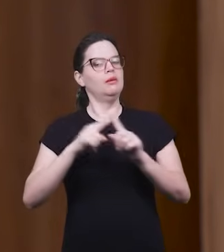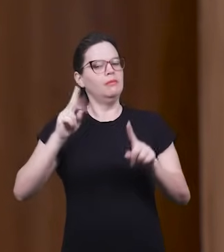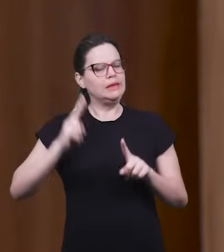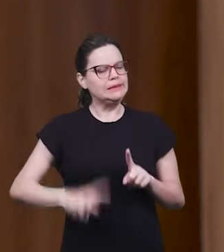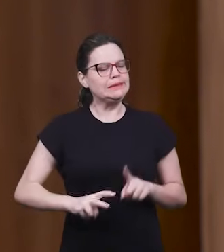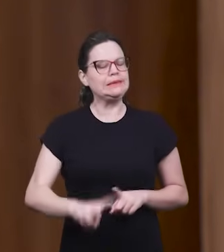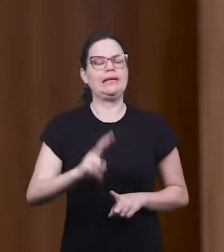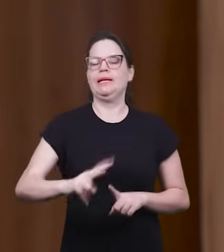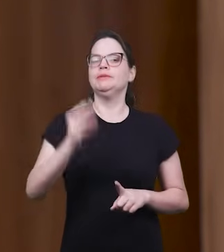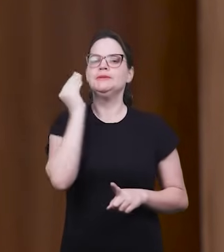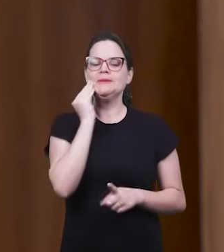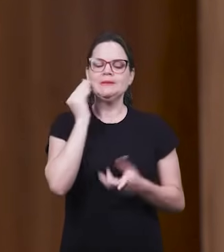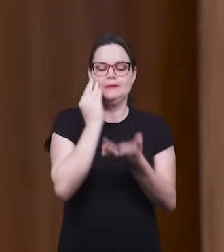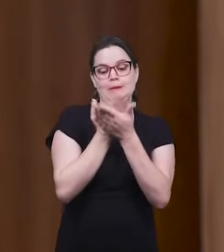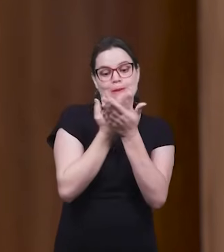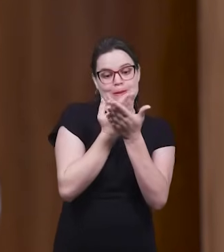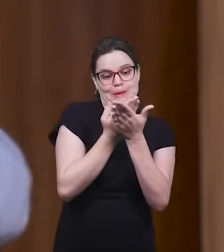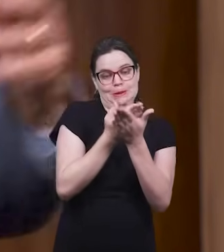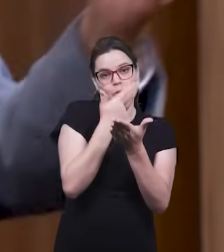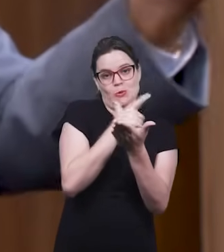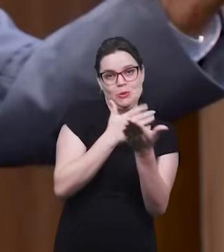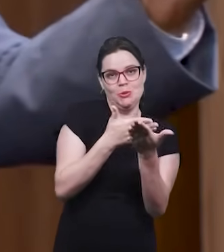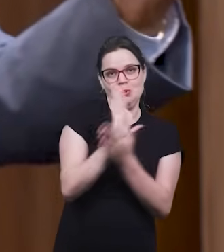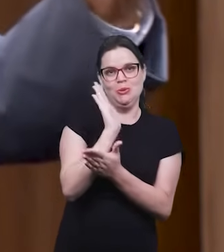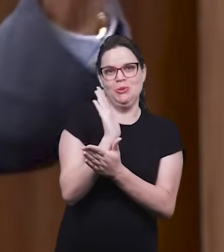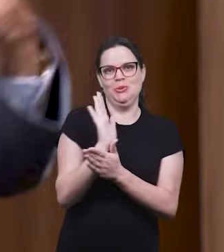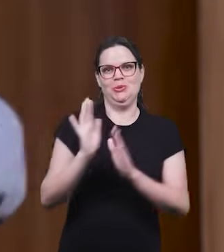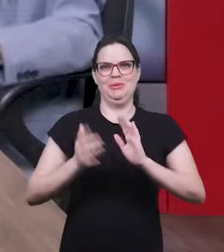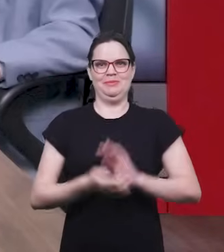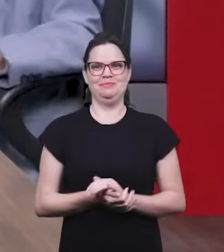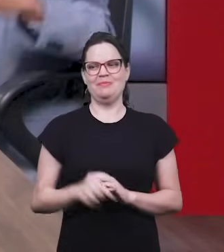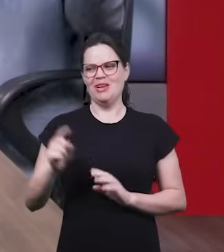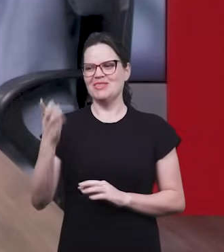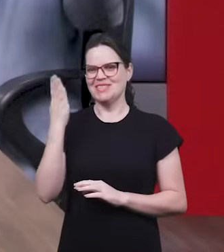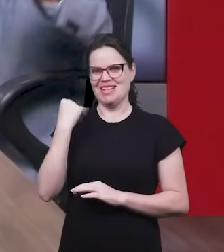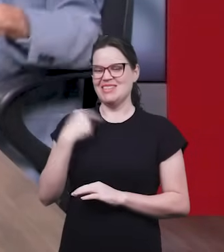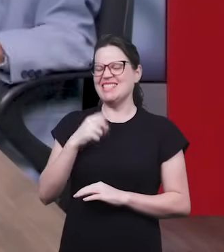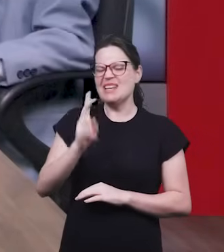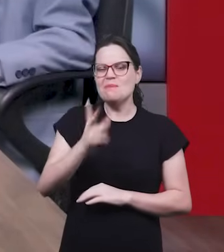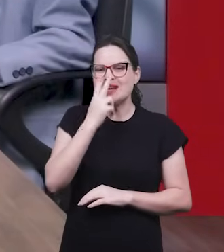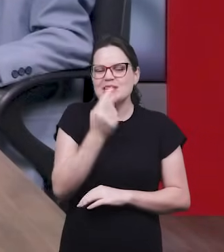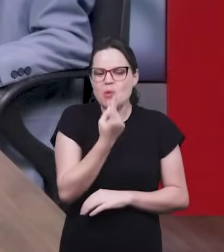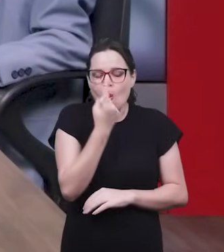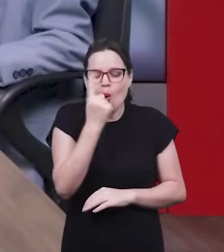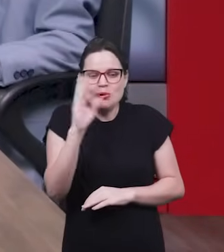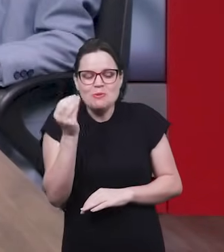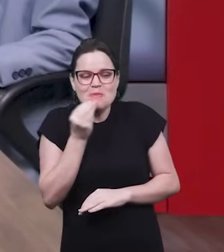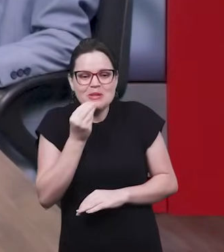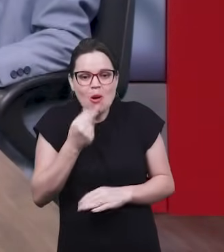no sufoco, na última hora, né? Aliás, eu não sou de última hora, eles sabem disso, sabe?